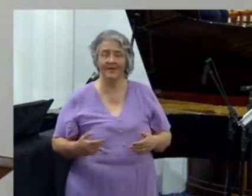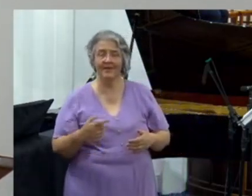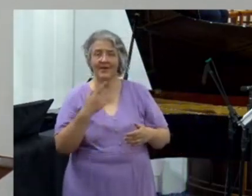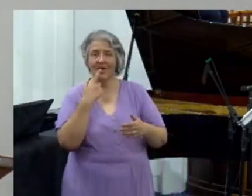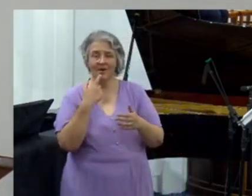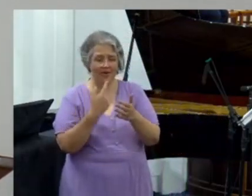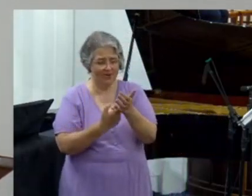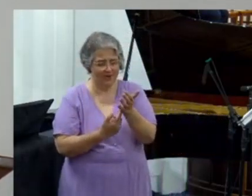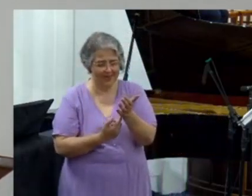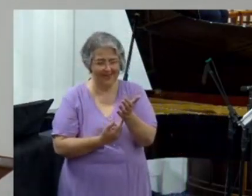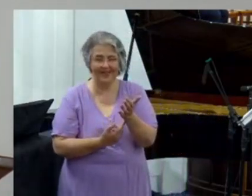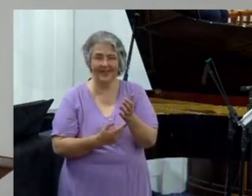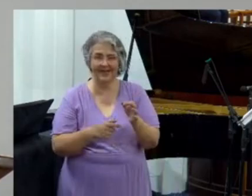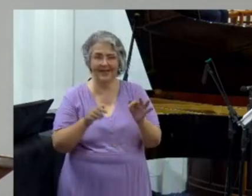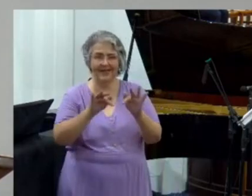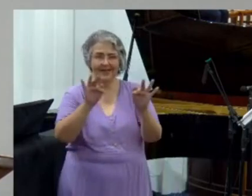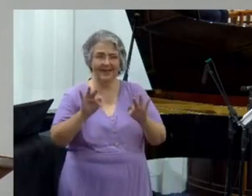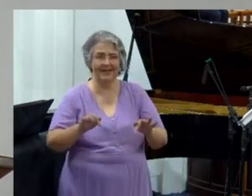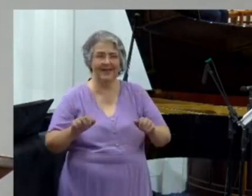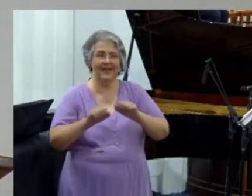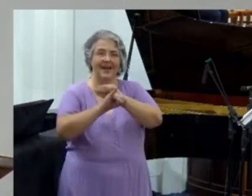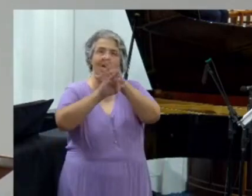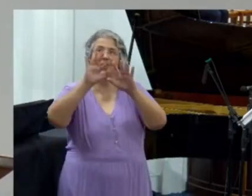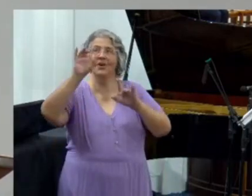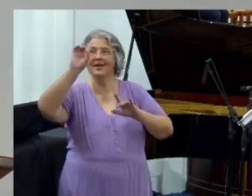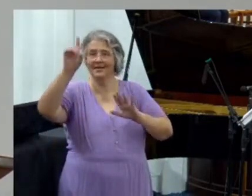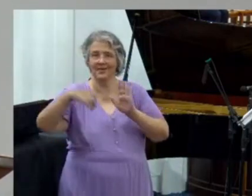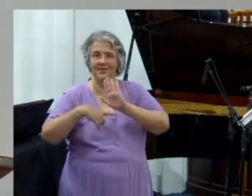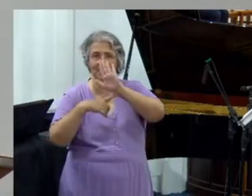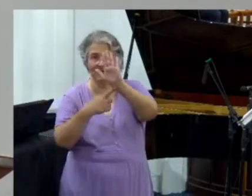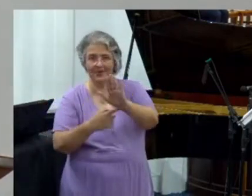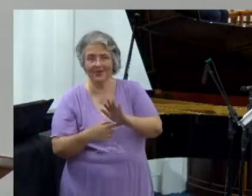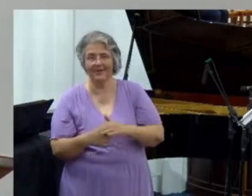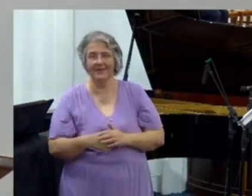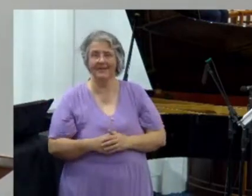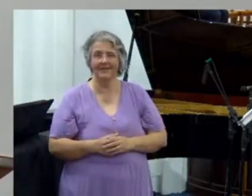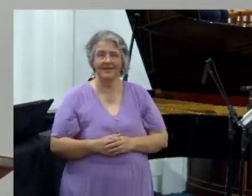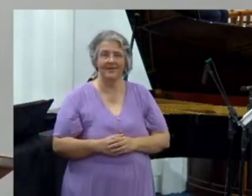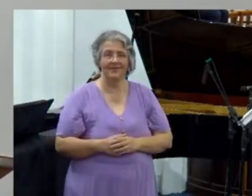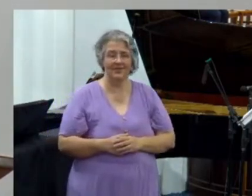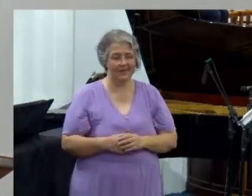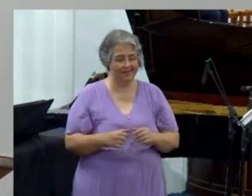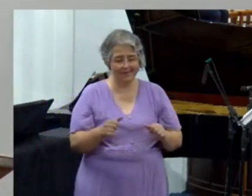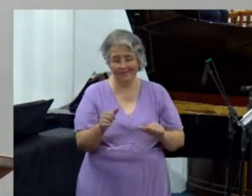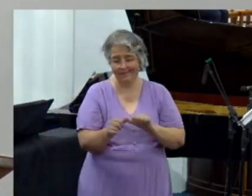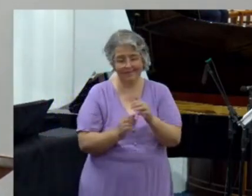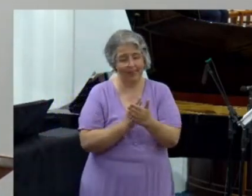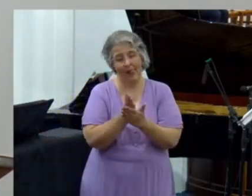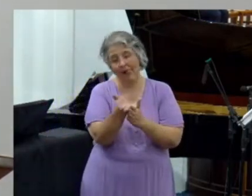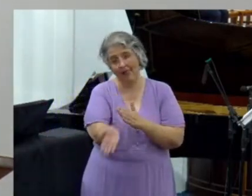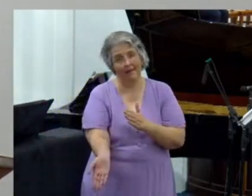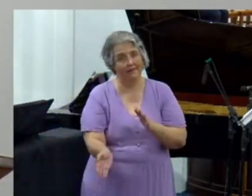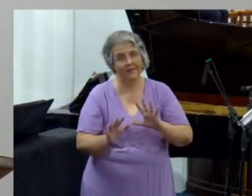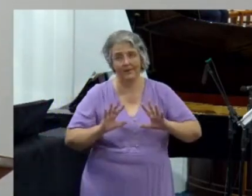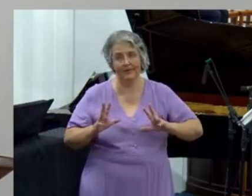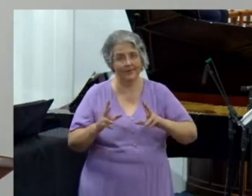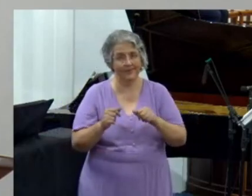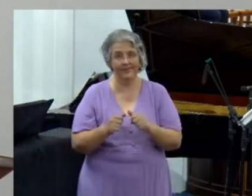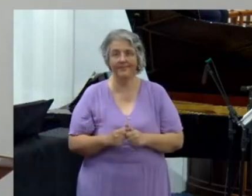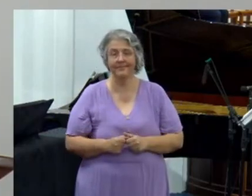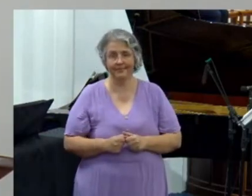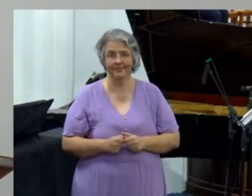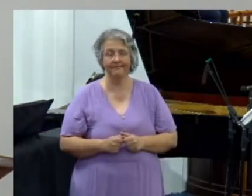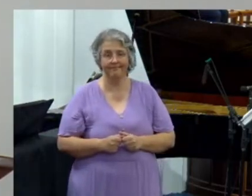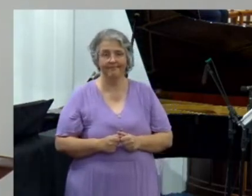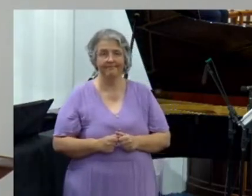sob o propiciatório, a glória de Deus fosse revelada. O templo tinha sido desvirtuado completamente. Razão pela qual o